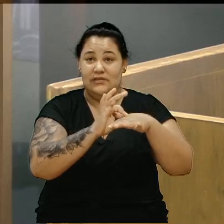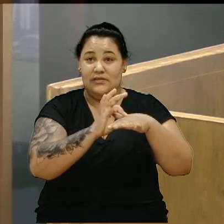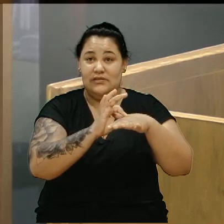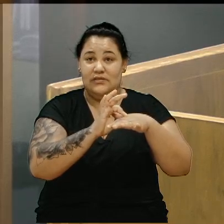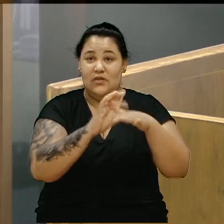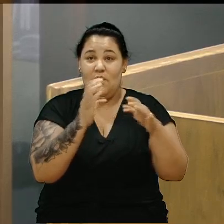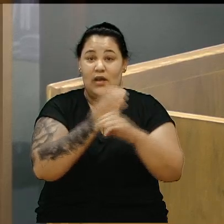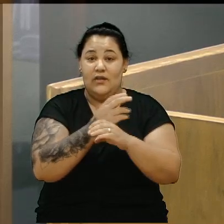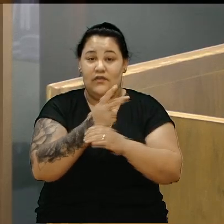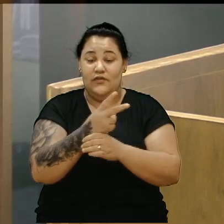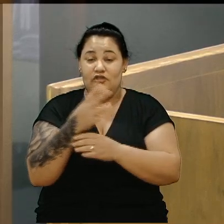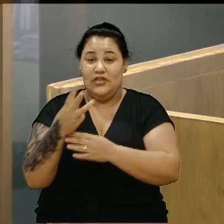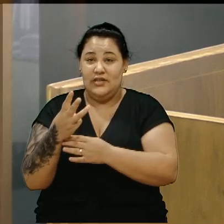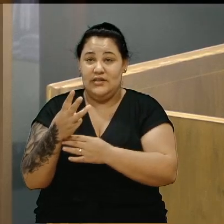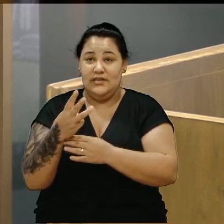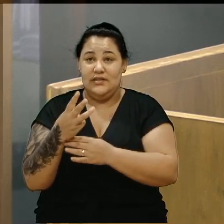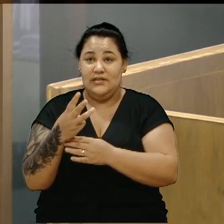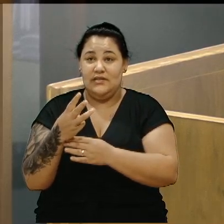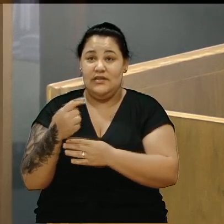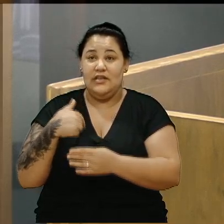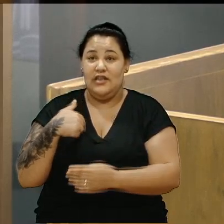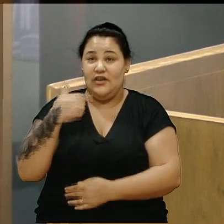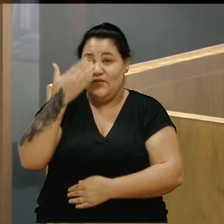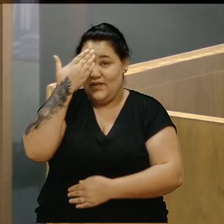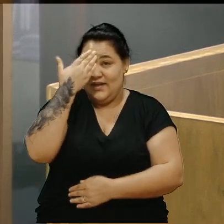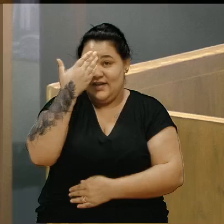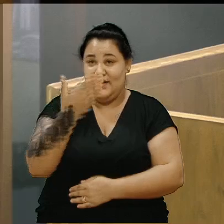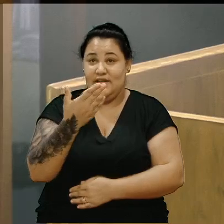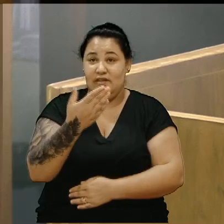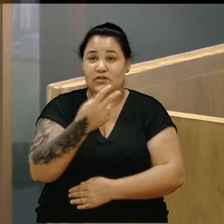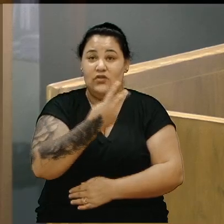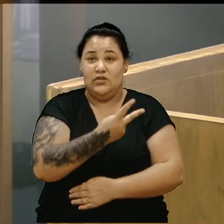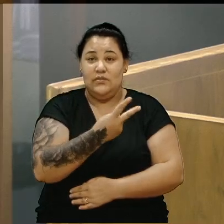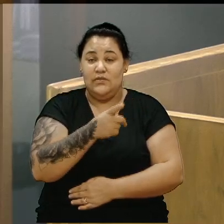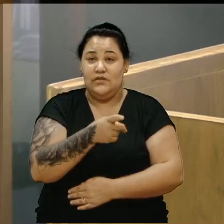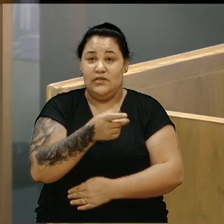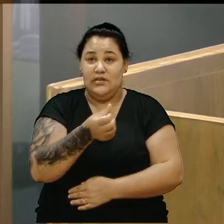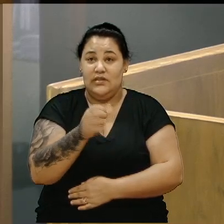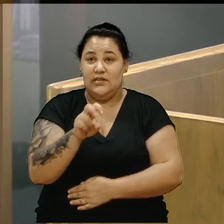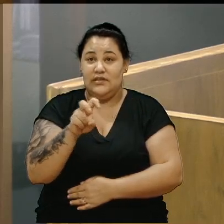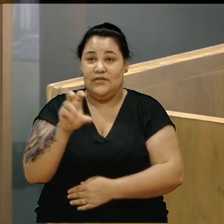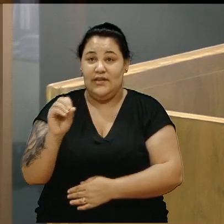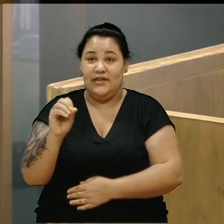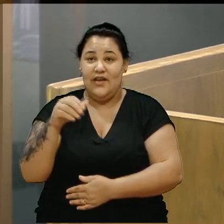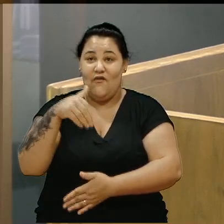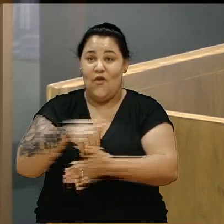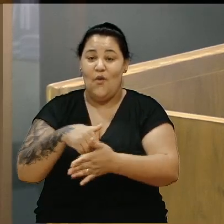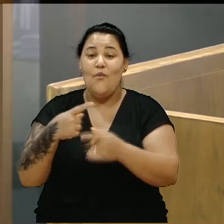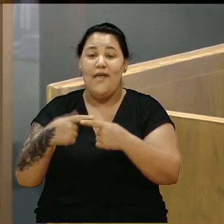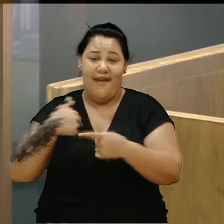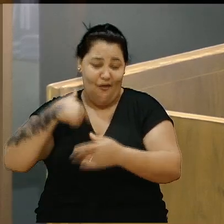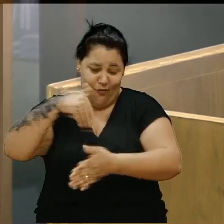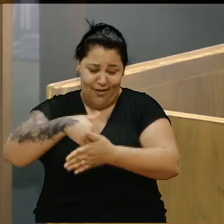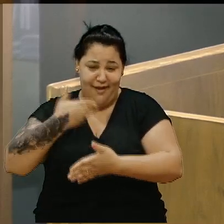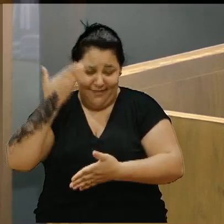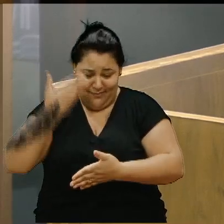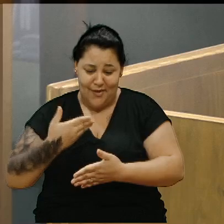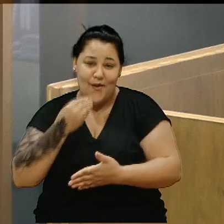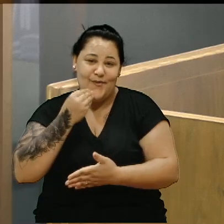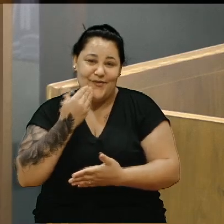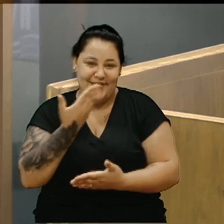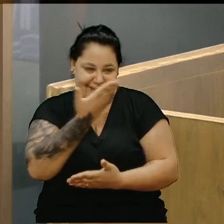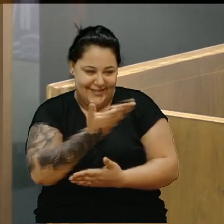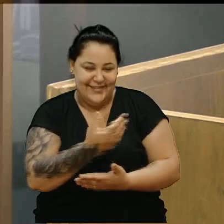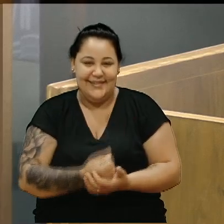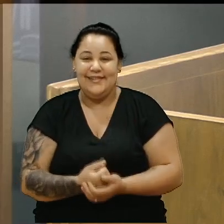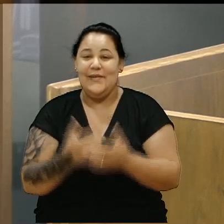mas a gente tem que nos contar, né? Eu vou agradecer os meus 2.652 votos, porque eu votei em mim também, né, vereador? Então,